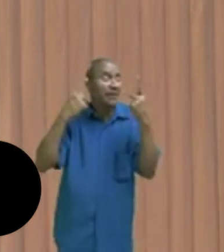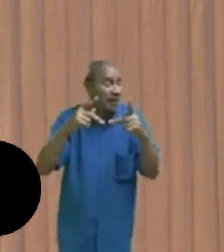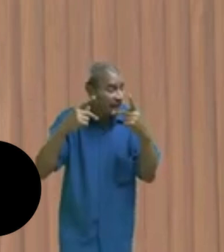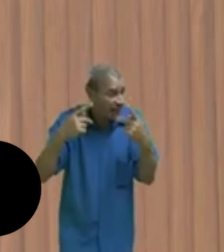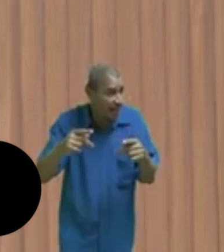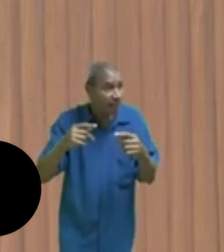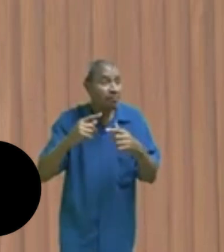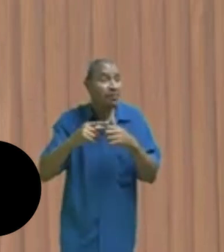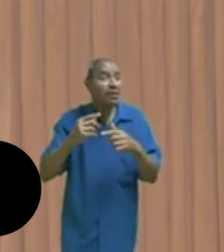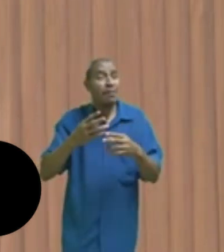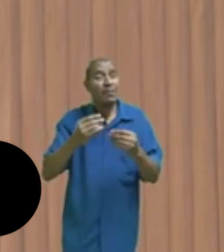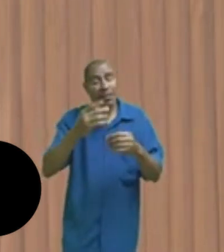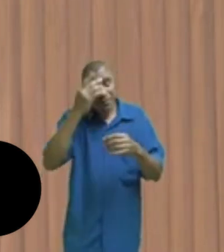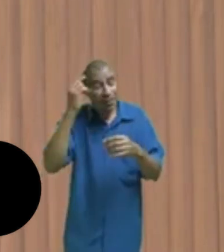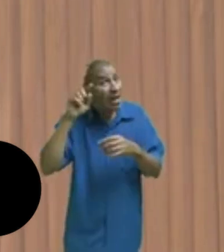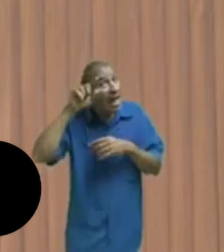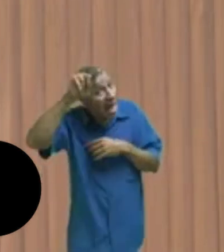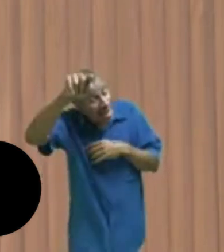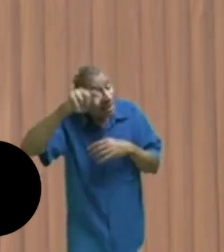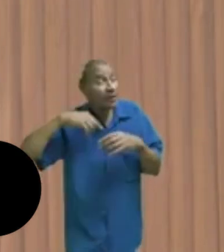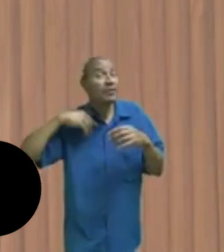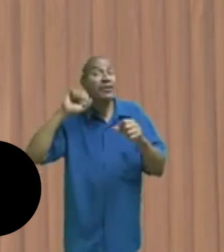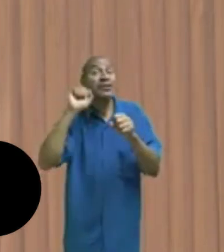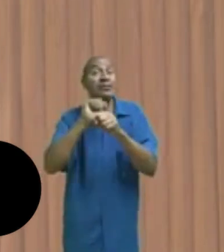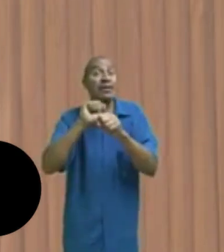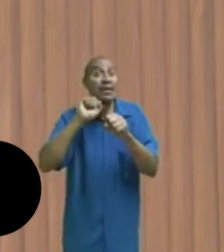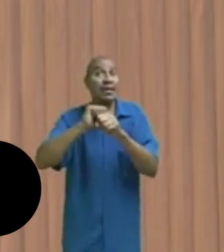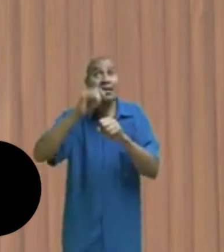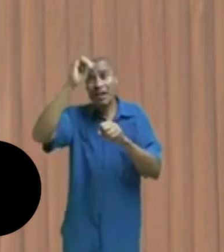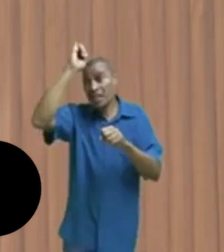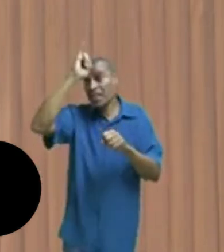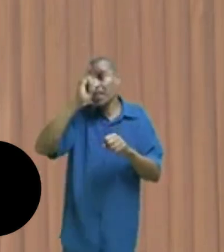vida, não tem como segurar, é um turbilhão.